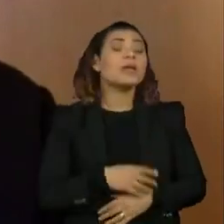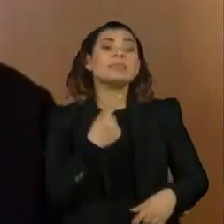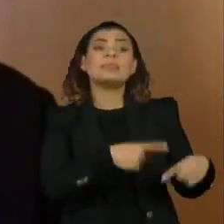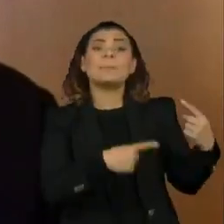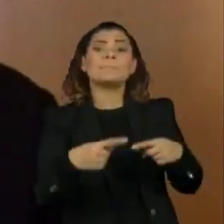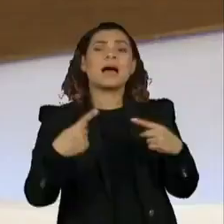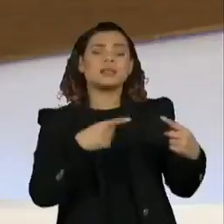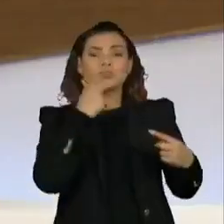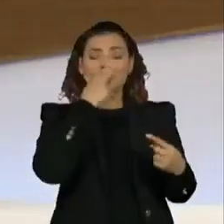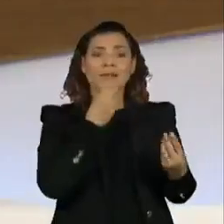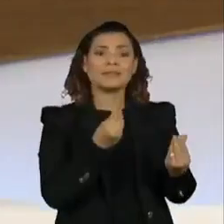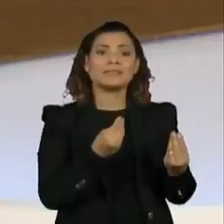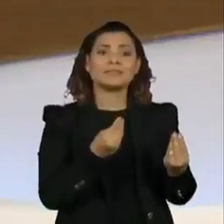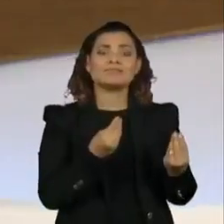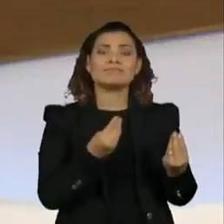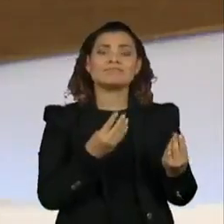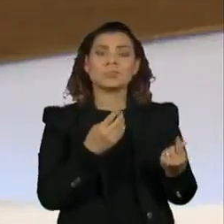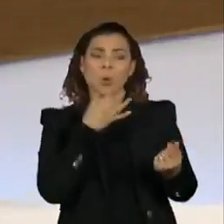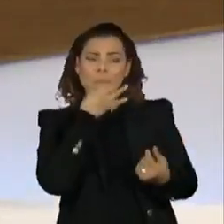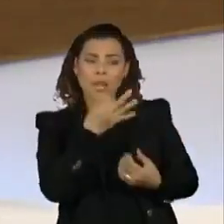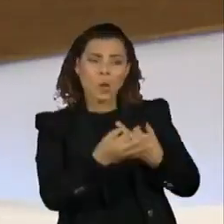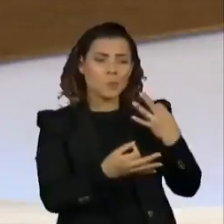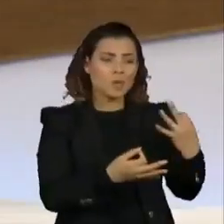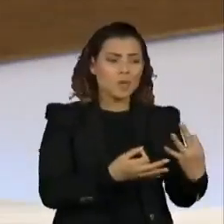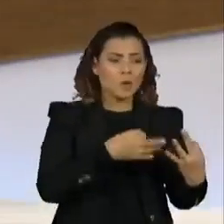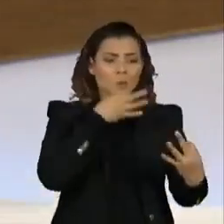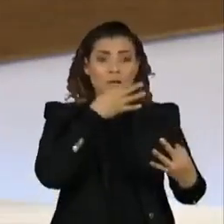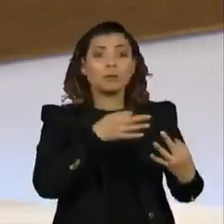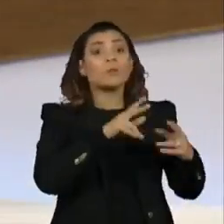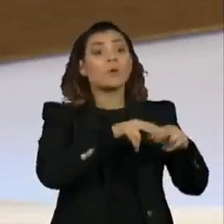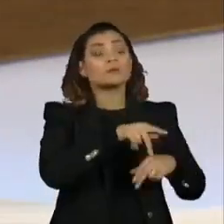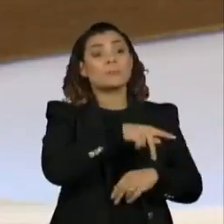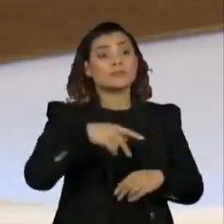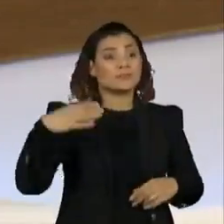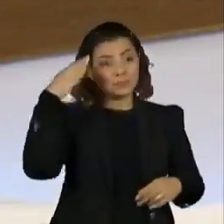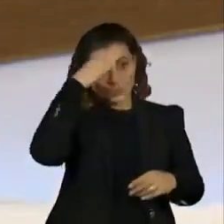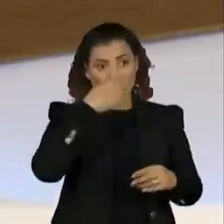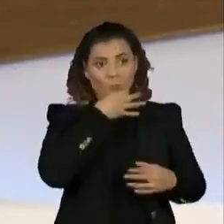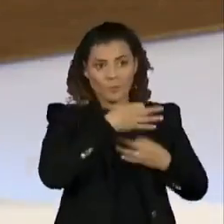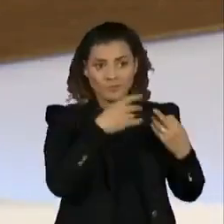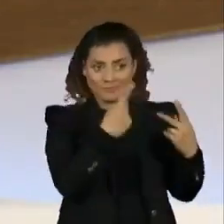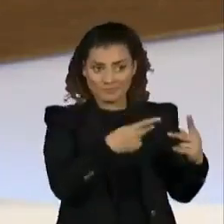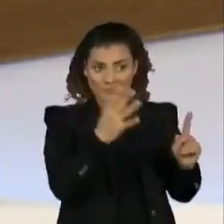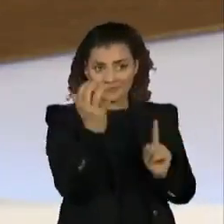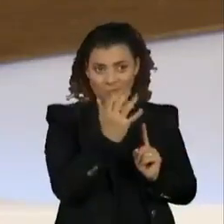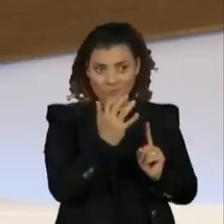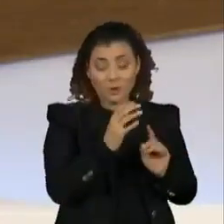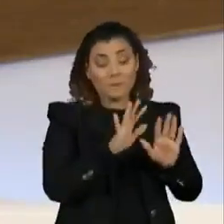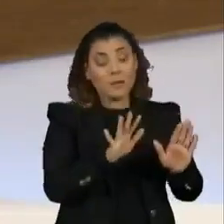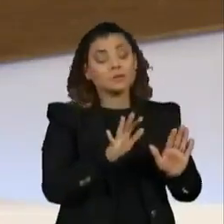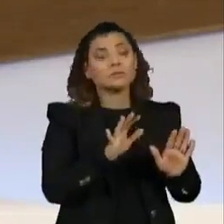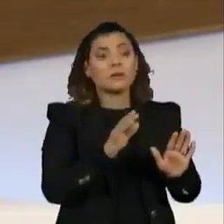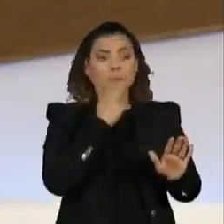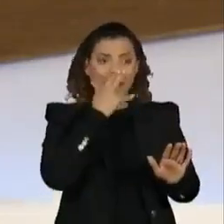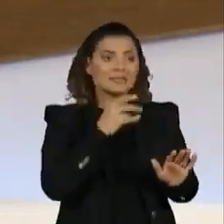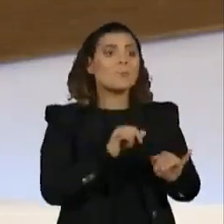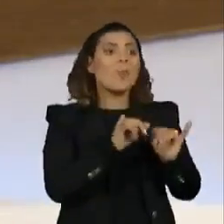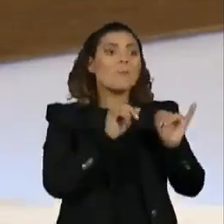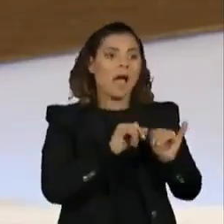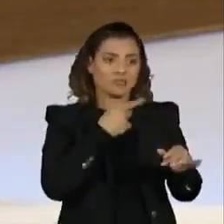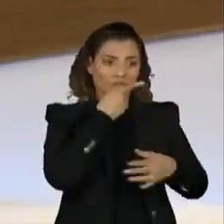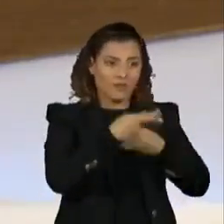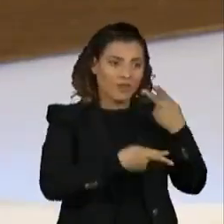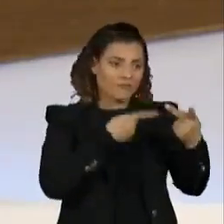ali muito marcado pelas falas, né, e pelas peripécias do presidente Jair Bolsonaro. Não que as peripécias tenham diminuído,